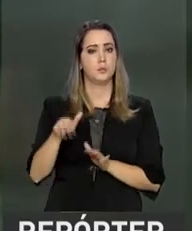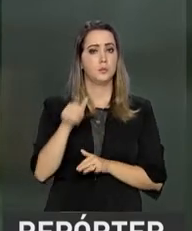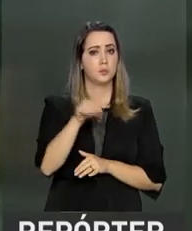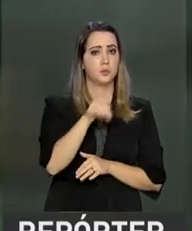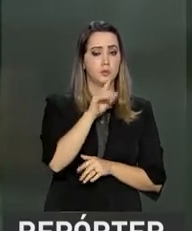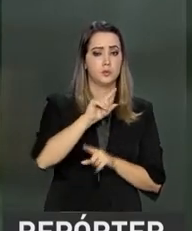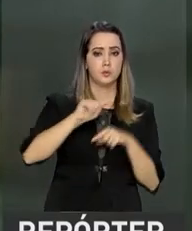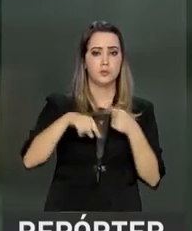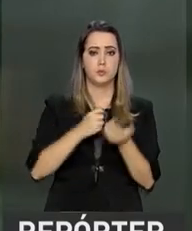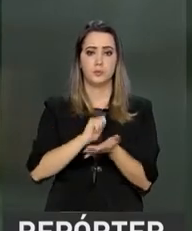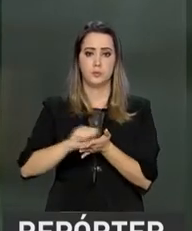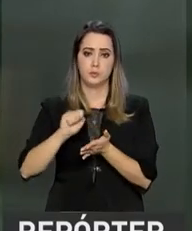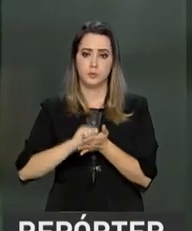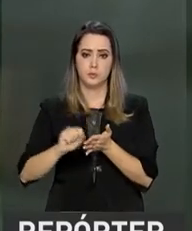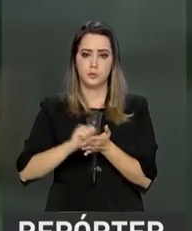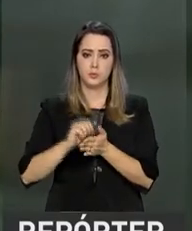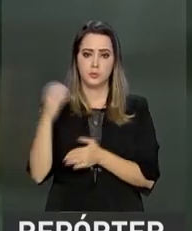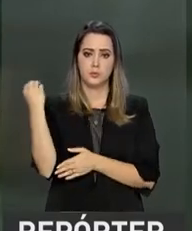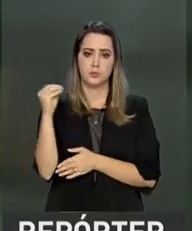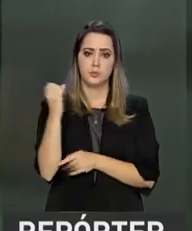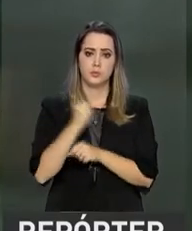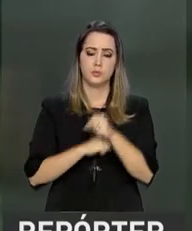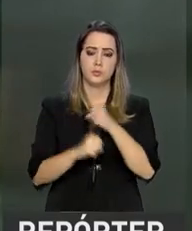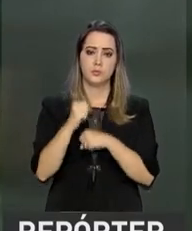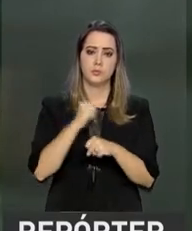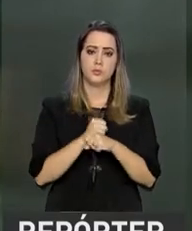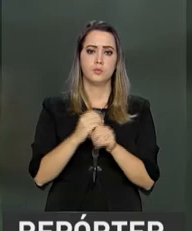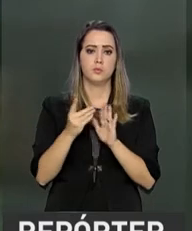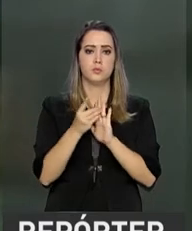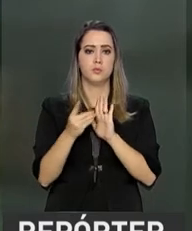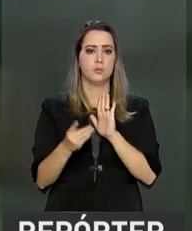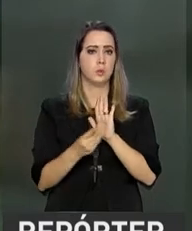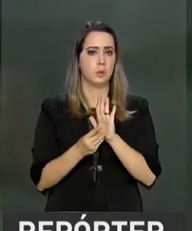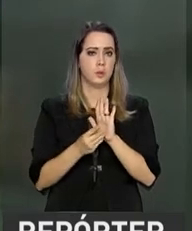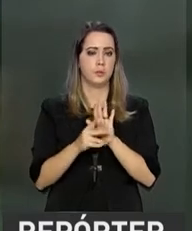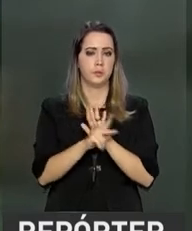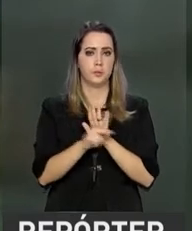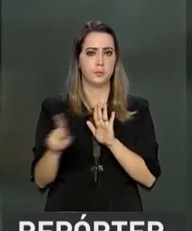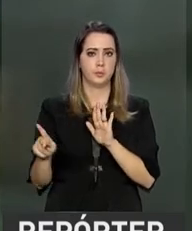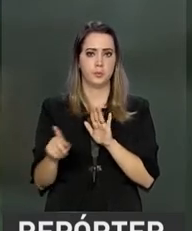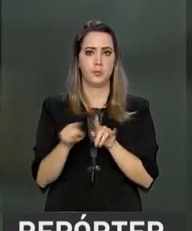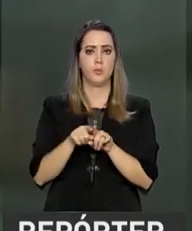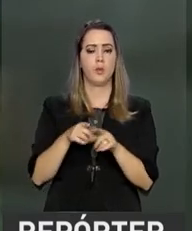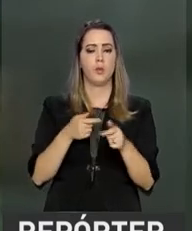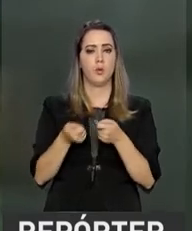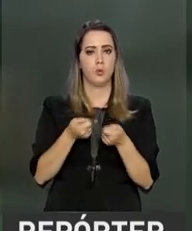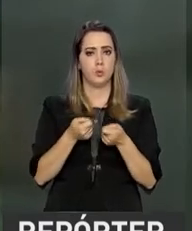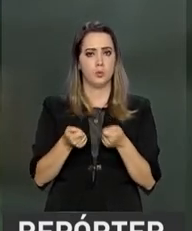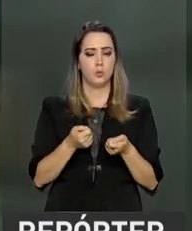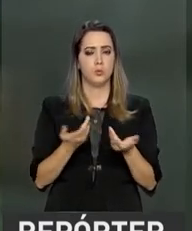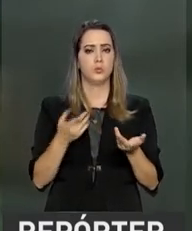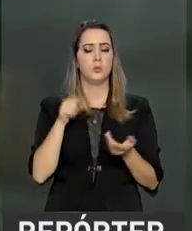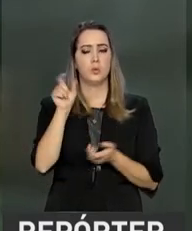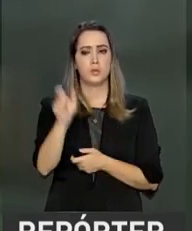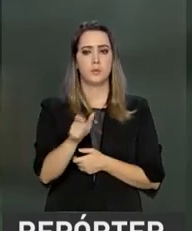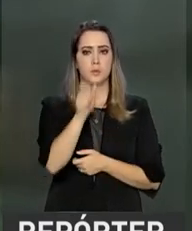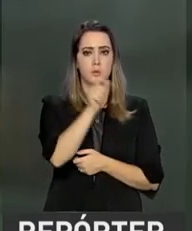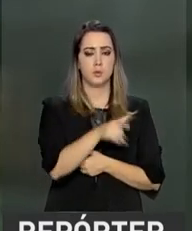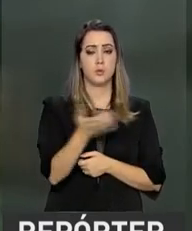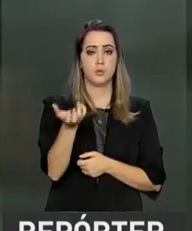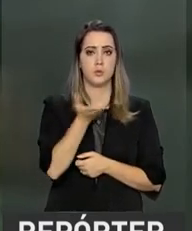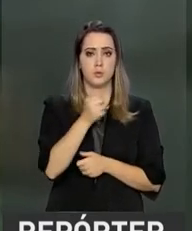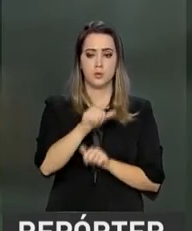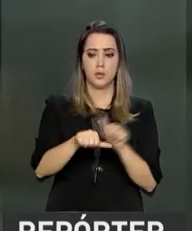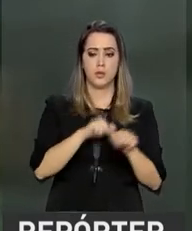depois da assinatura em outubro do ano passado de decreto presidencial que disciplinou a medida os autuados que manifestarem interesse